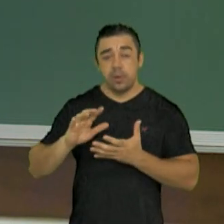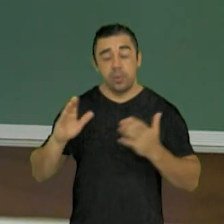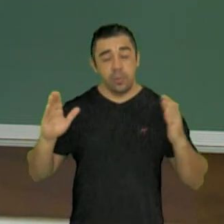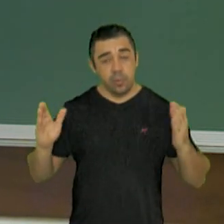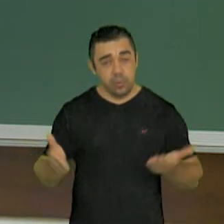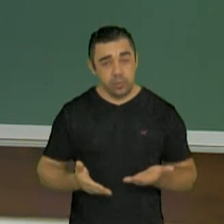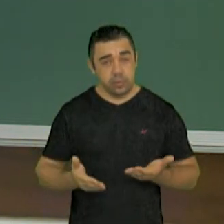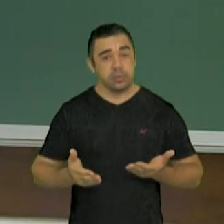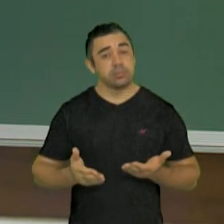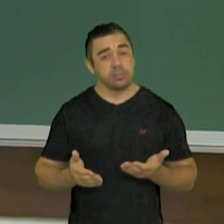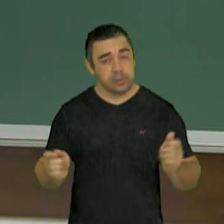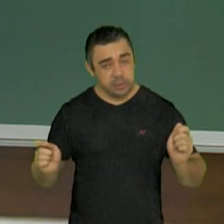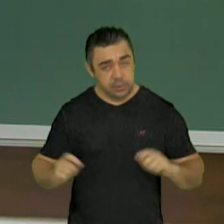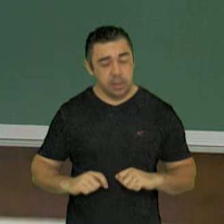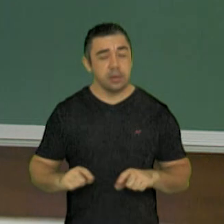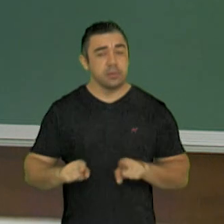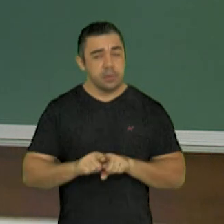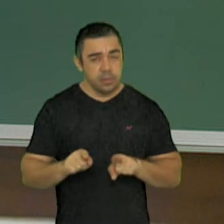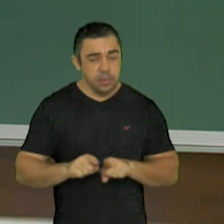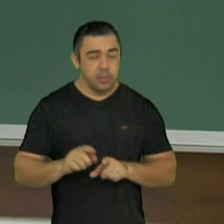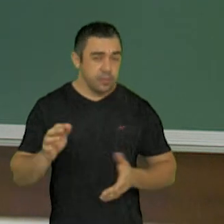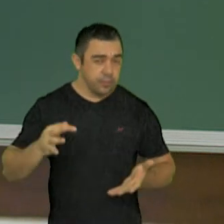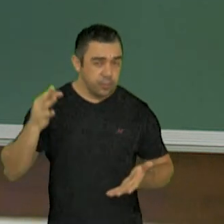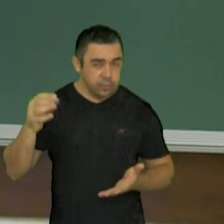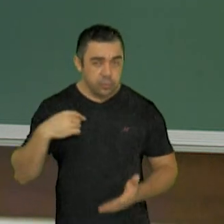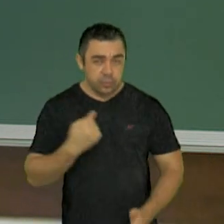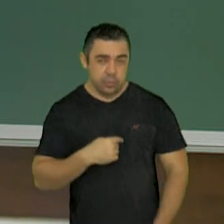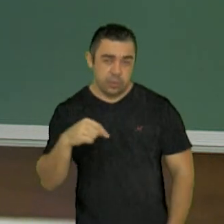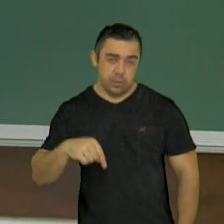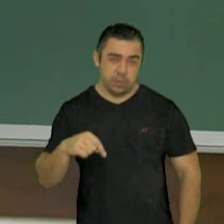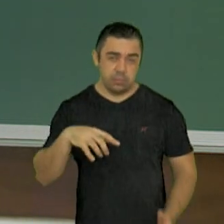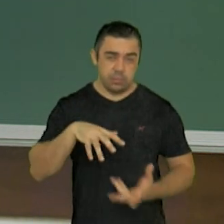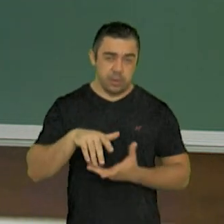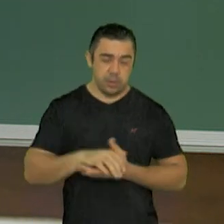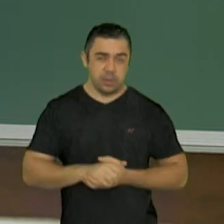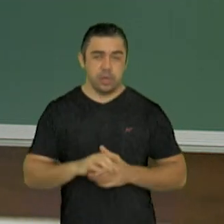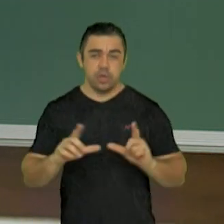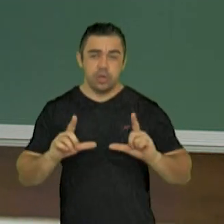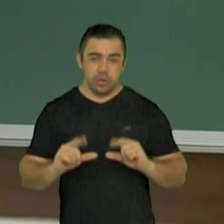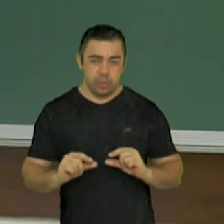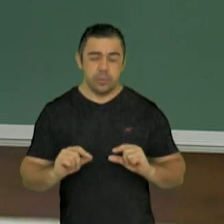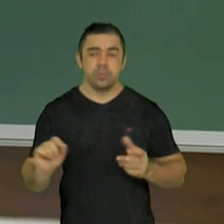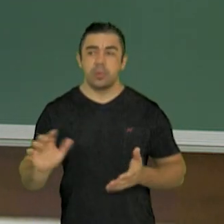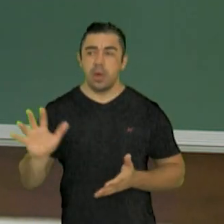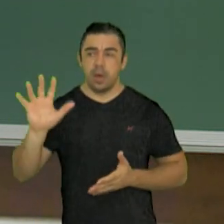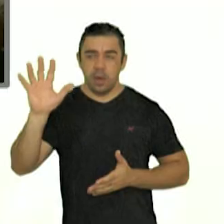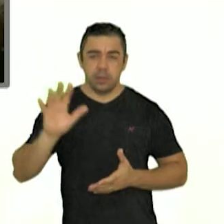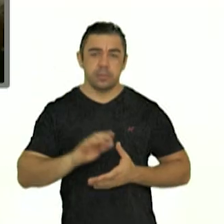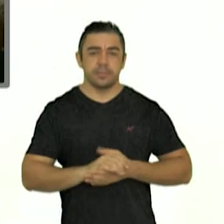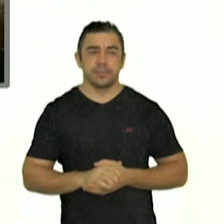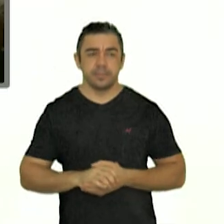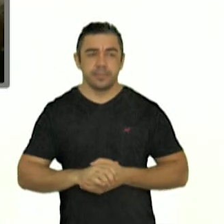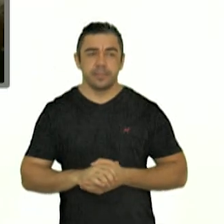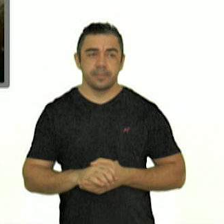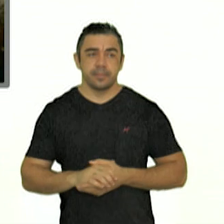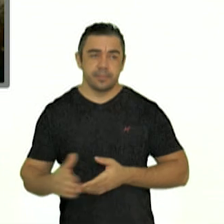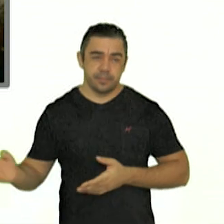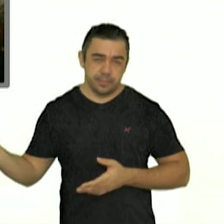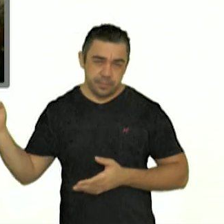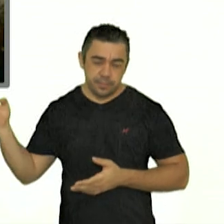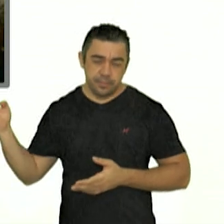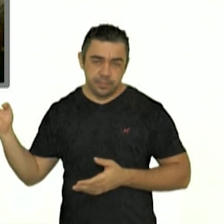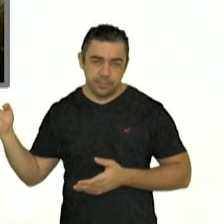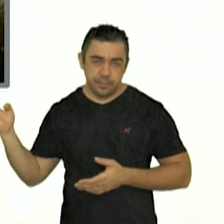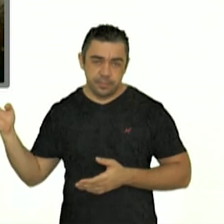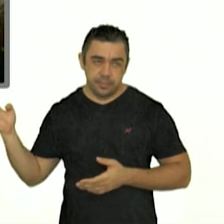hoje ela também vai ser decisiva para o futuro do nosso planeta até, né, diminuir essas emissões de gases poluentes. Aí só uma imagem, né,